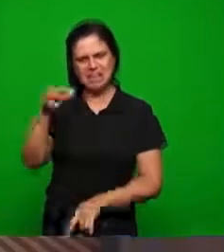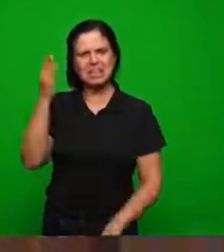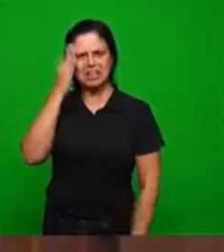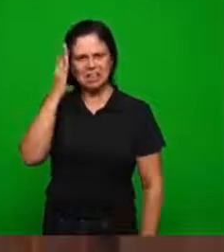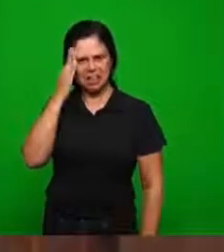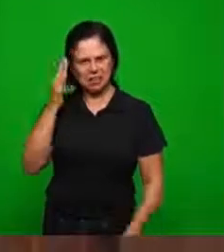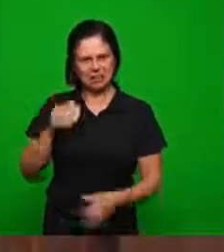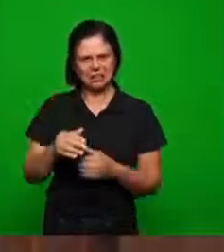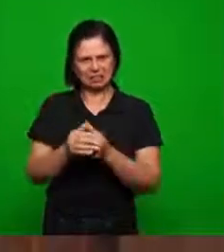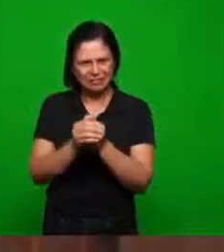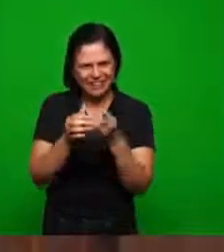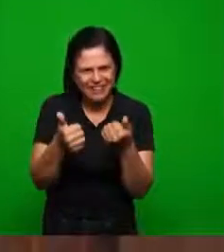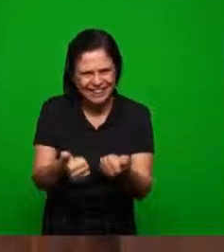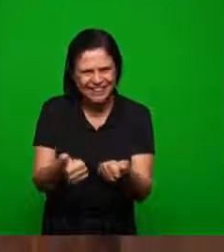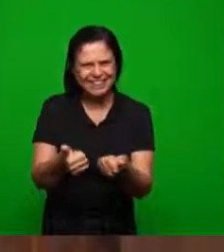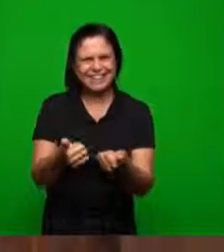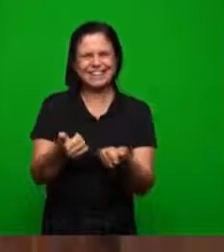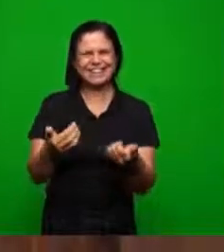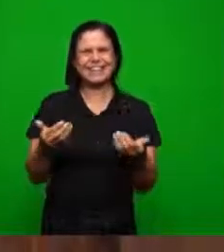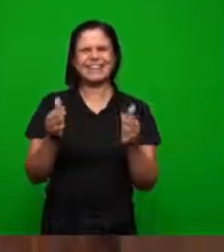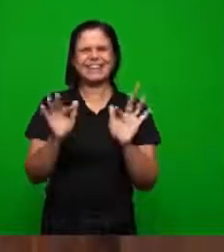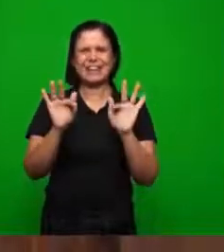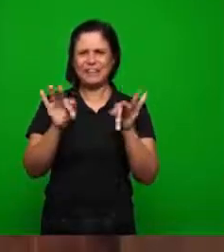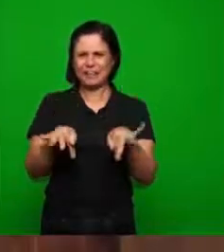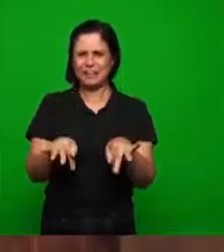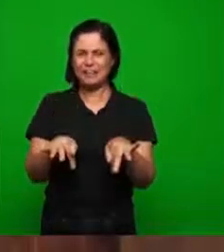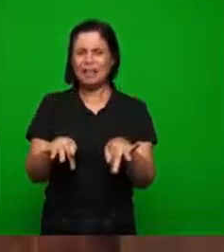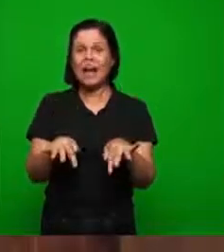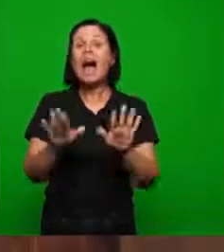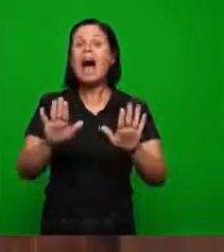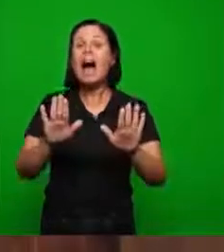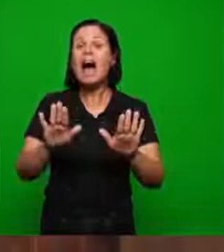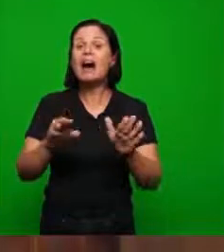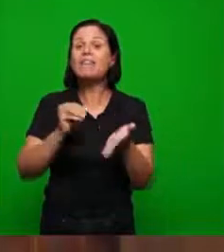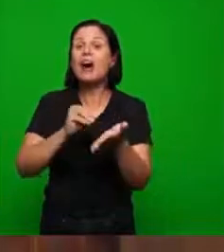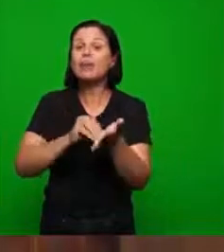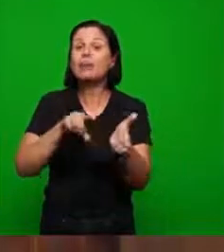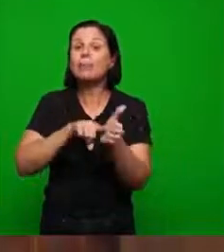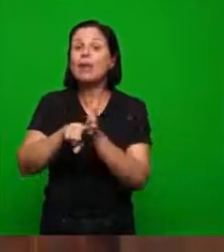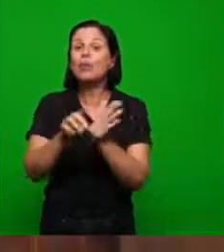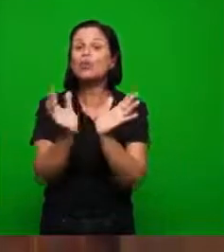nesse satélite. Assim, meus irmãos, desejamos a todos